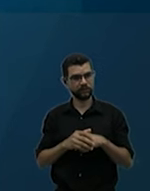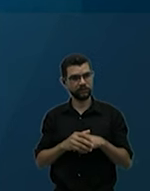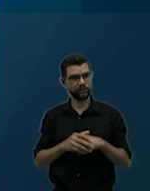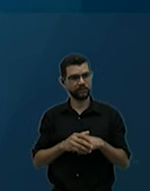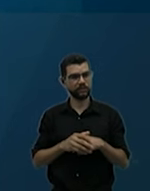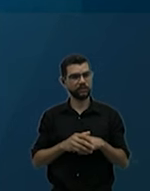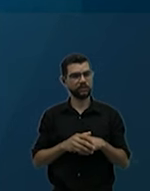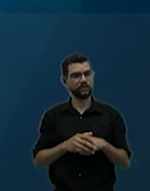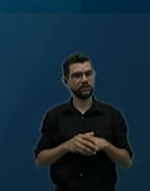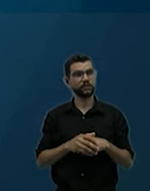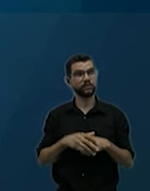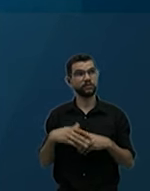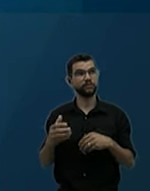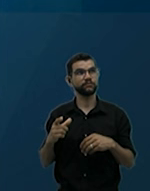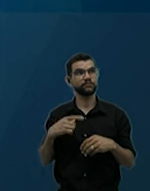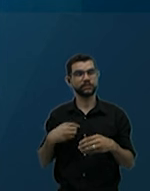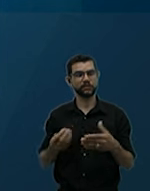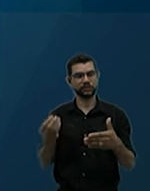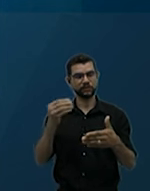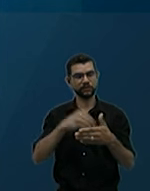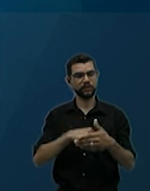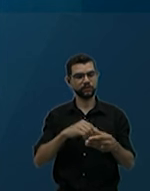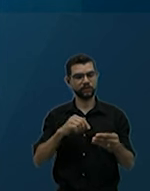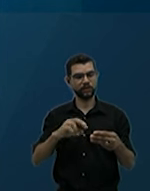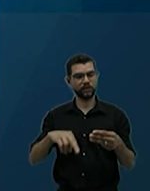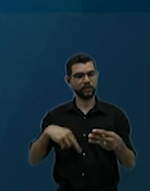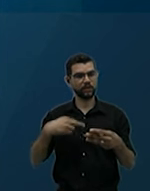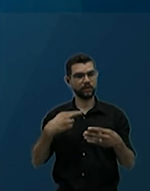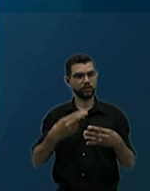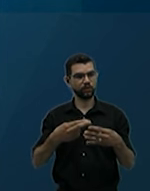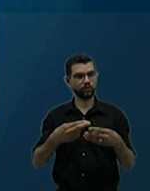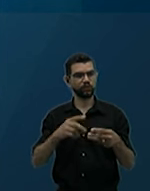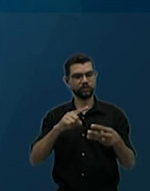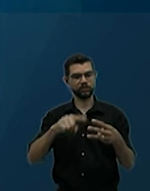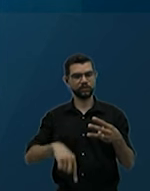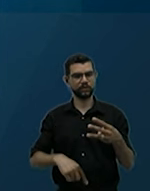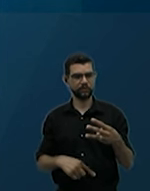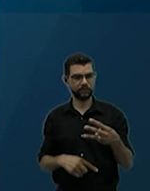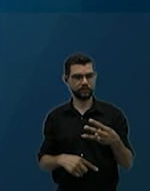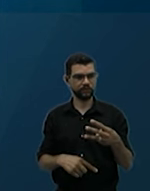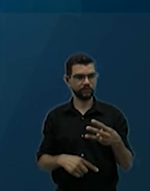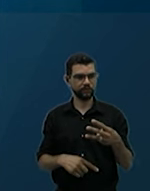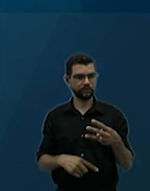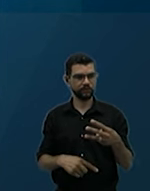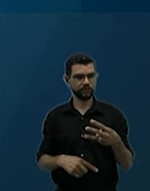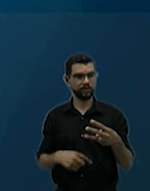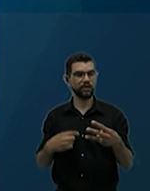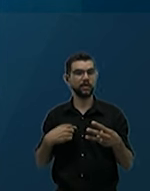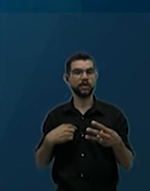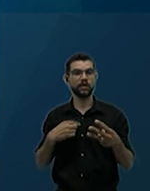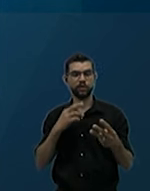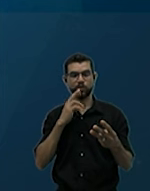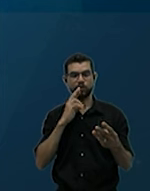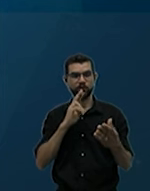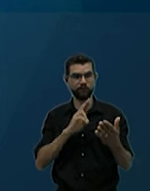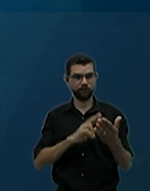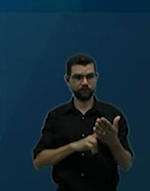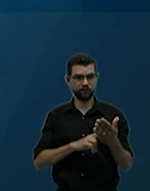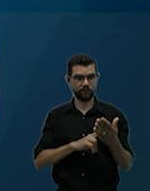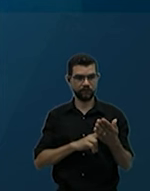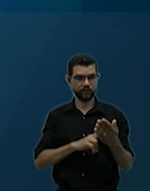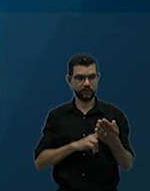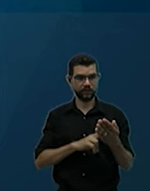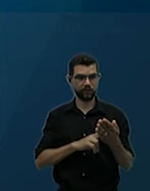recursos. A partir da tese que eu sugeri em meu voto, o resultado do recurso